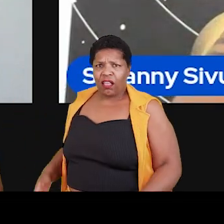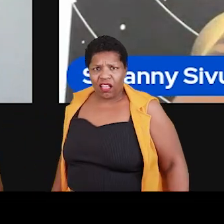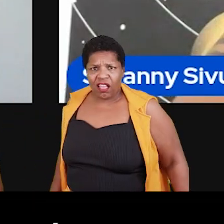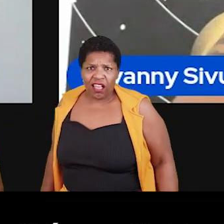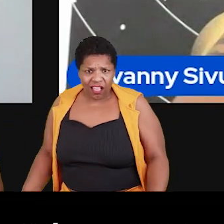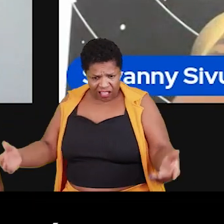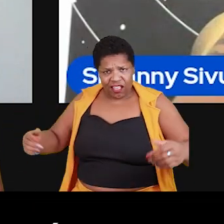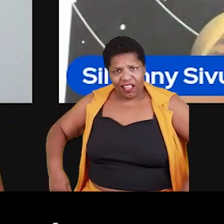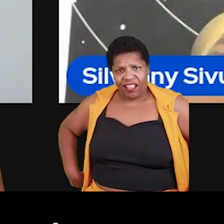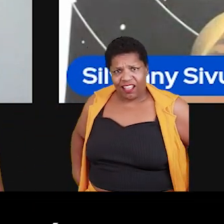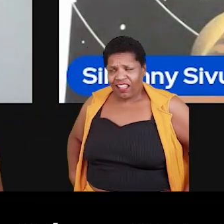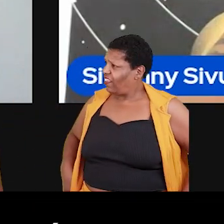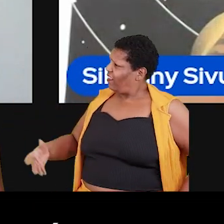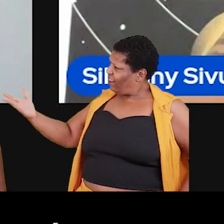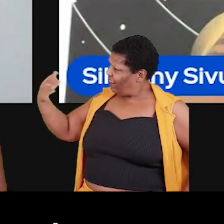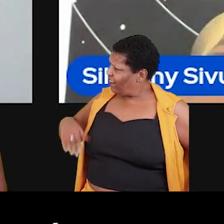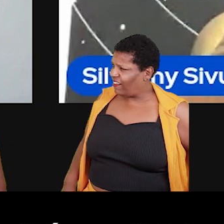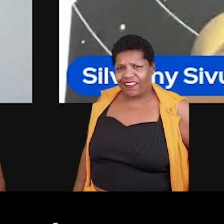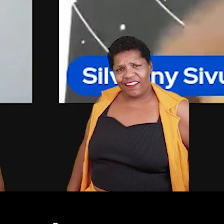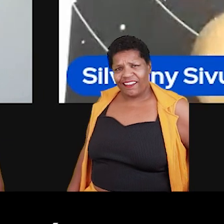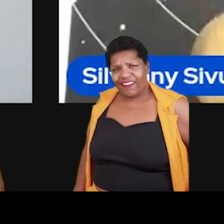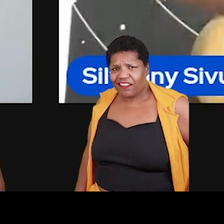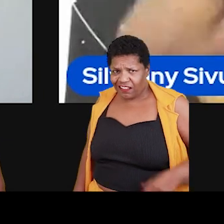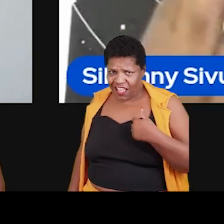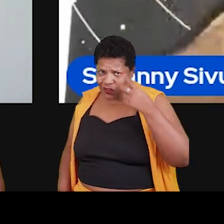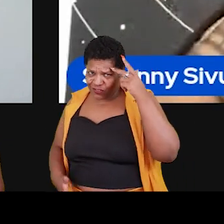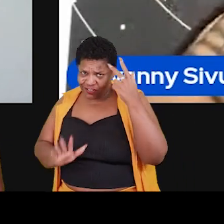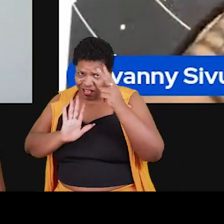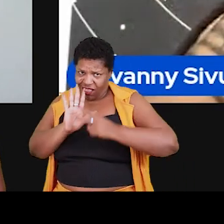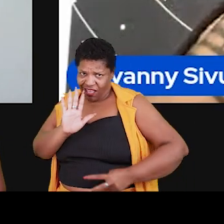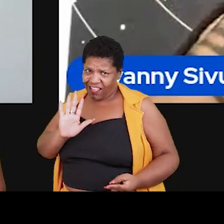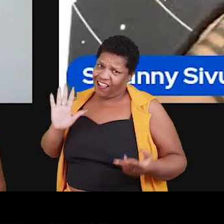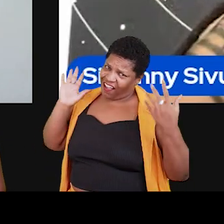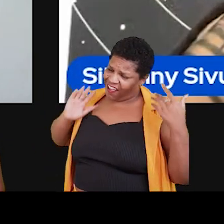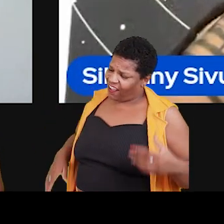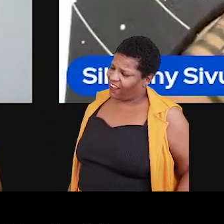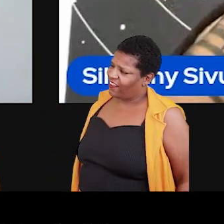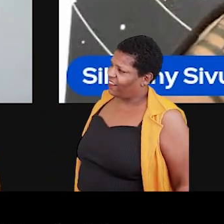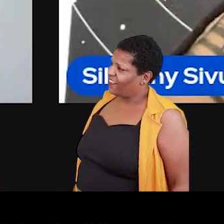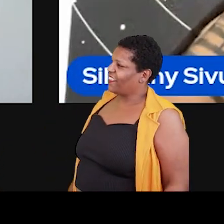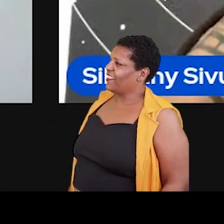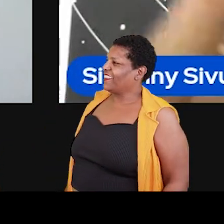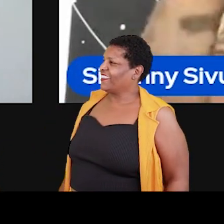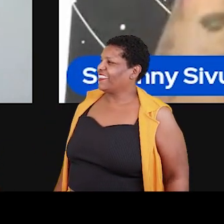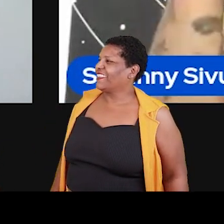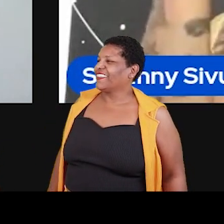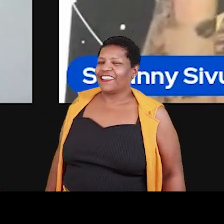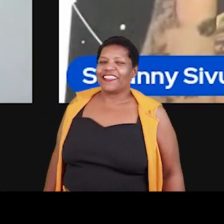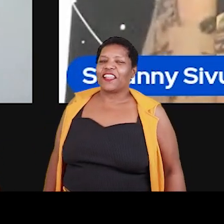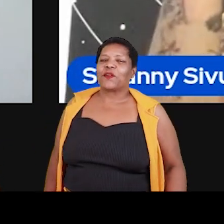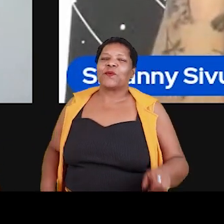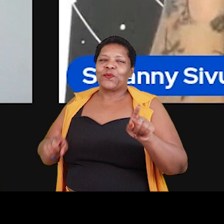quê, mano? Ah, Quê? poxa, Falou. tá louco. Faz essa Sivuca,